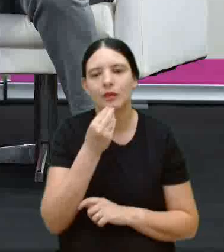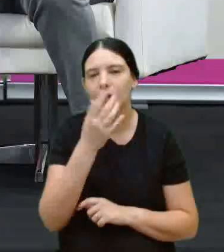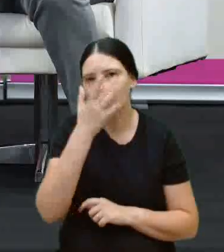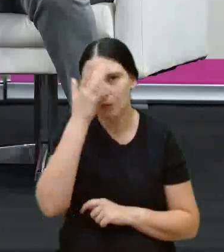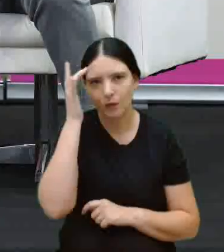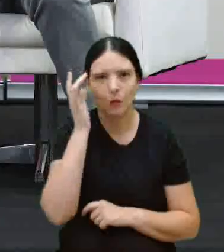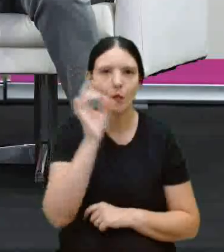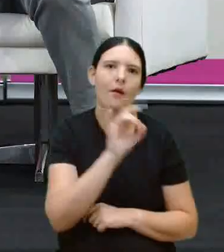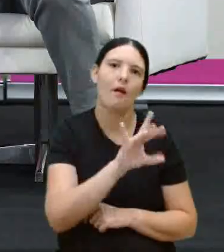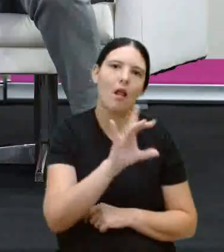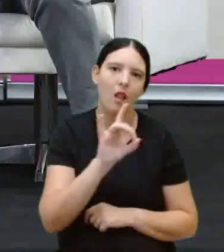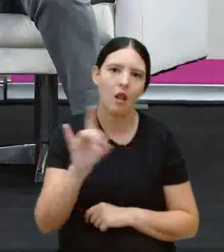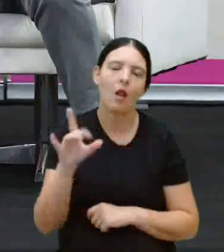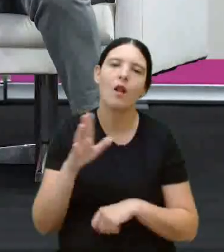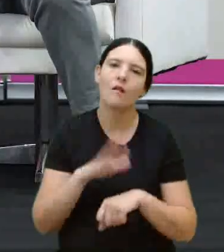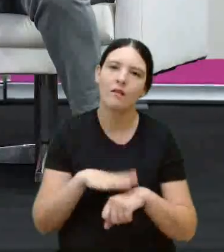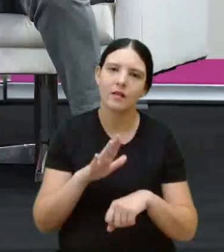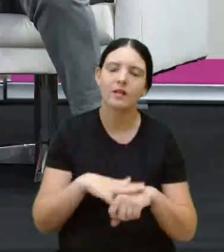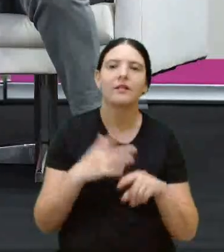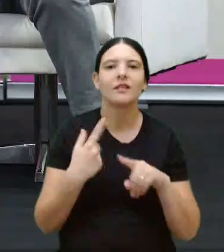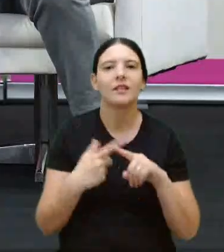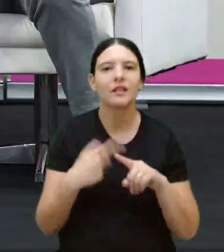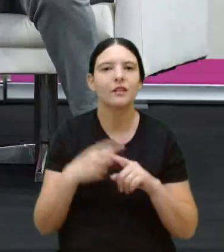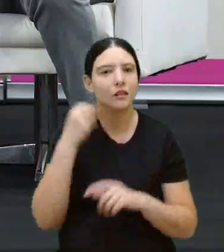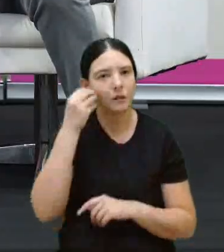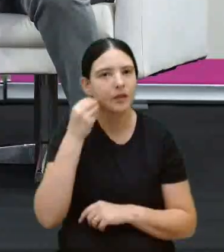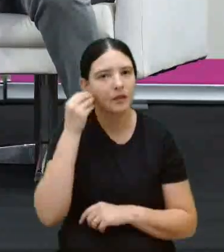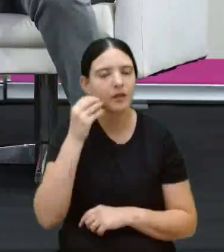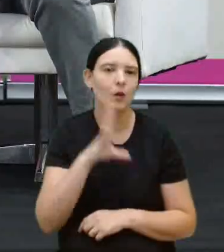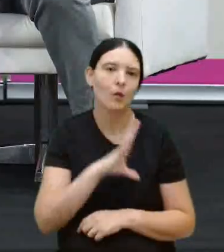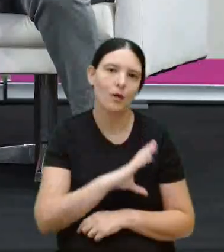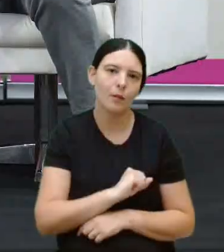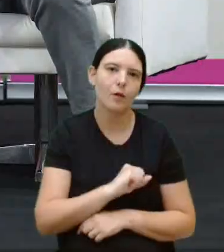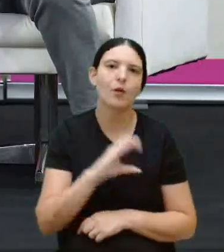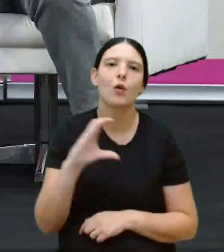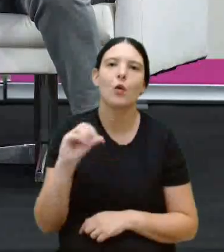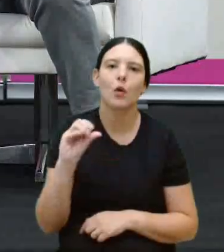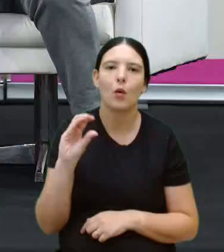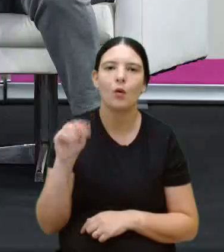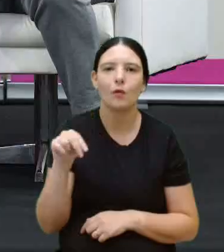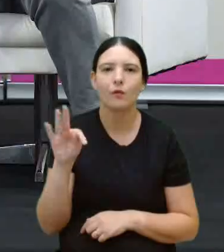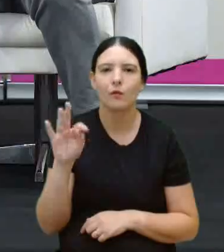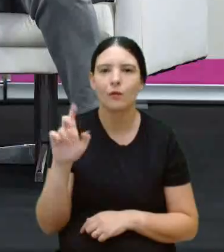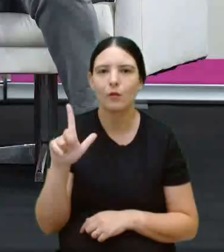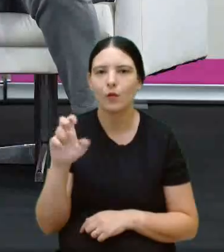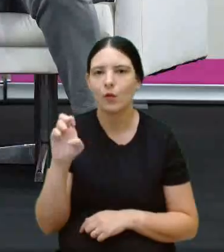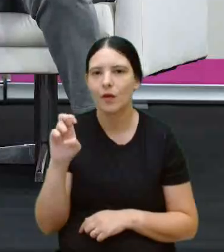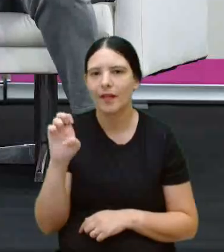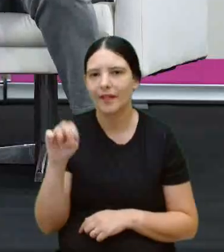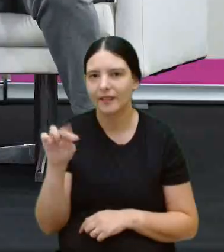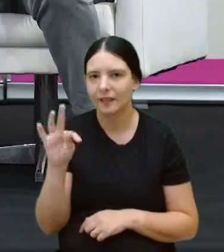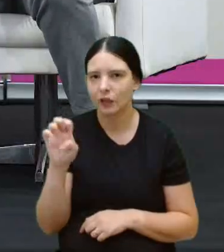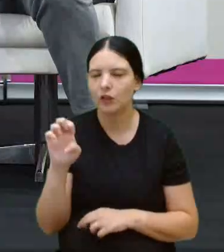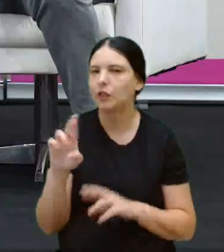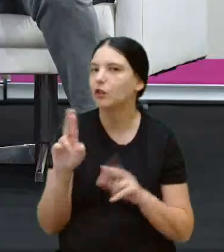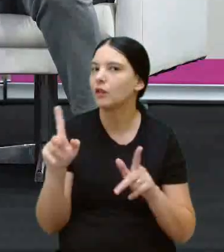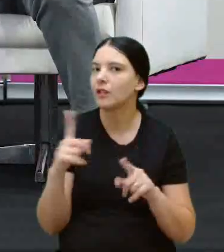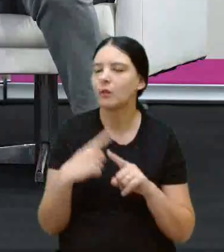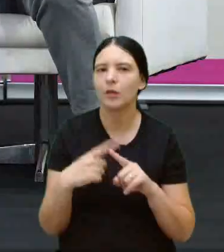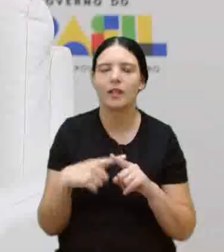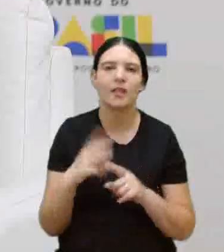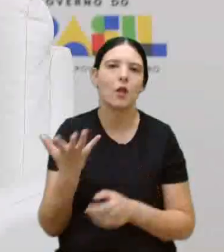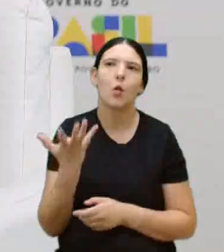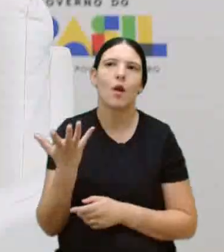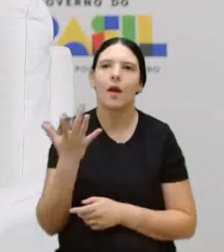design, de você também experimentar o amor confluente. O amor confluente é diferente do amor romântico. Você não busca uma alma gêmea.